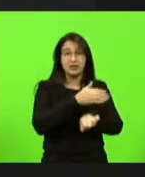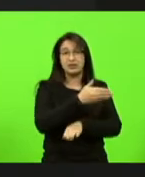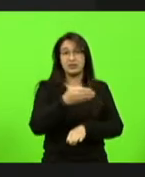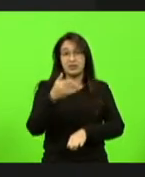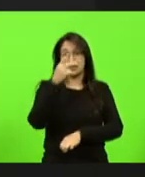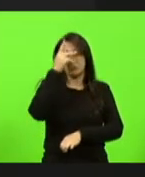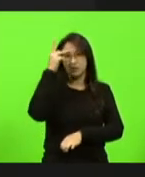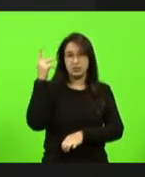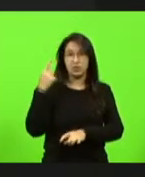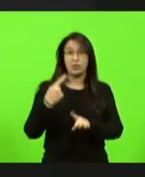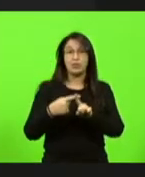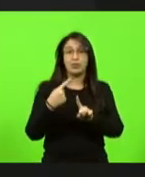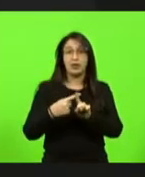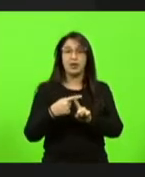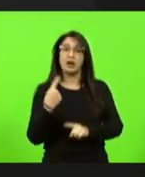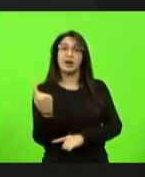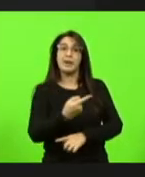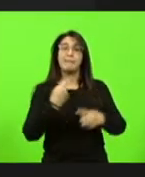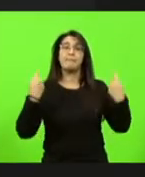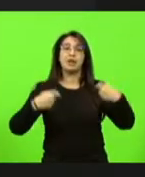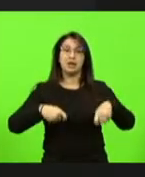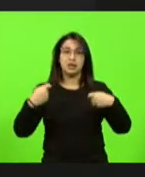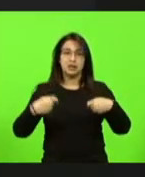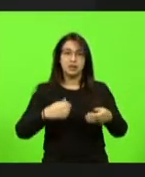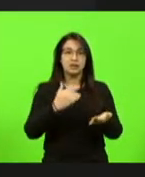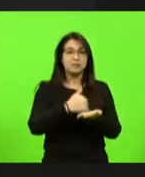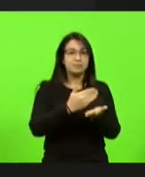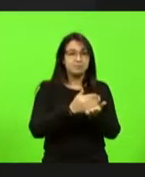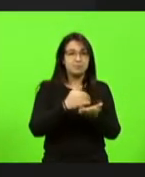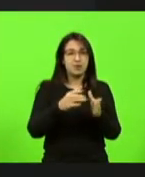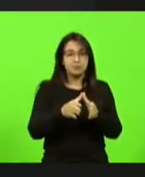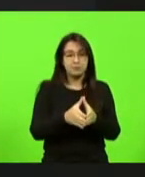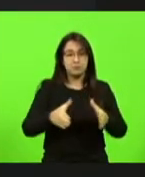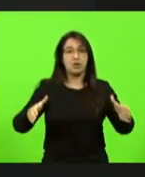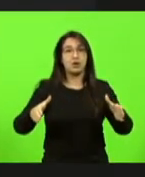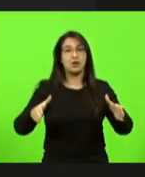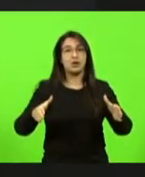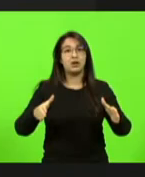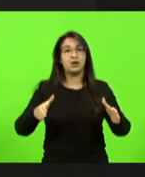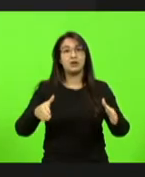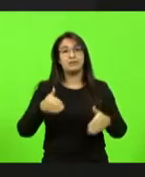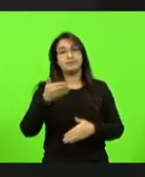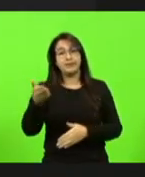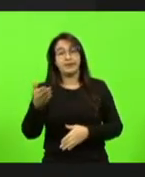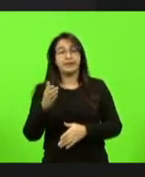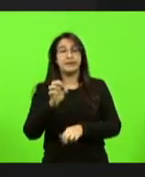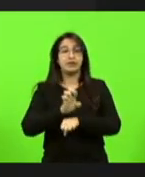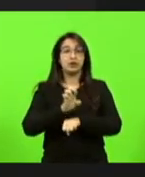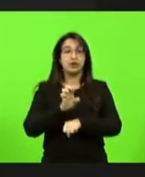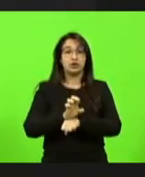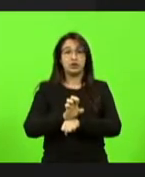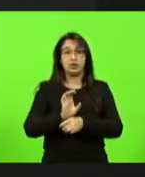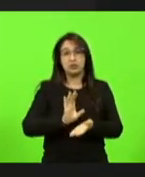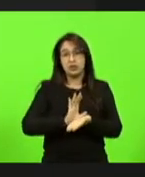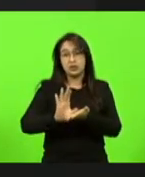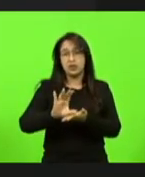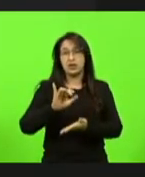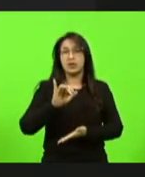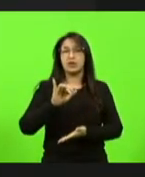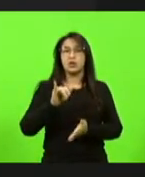enganando as pessoas, porque a gente precisa ter um parcelamento amplo, senão o Estado não vai receber ITCMD,